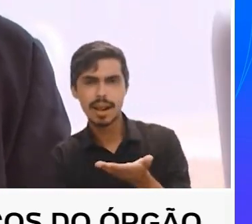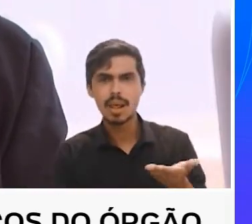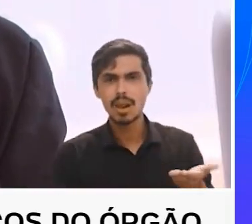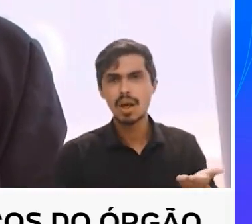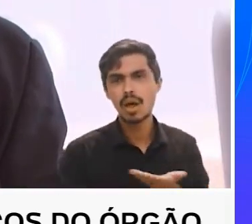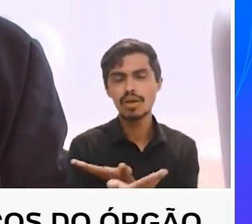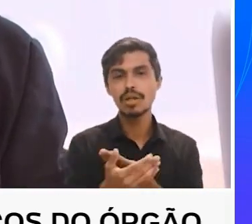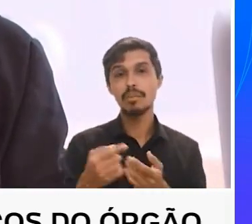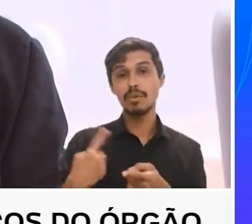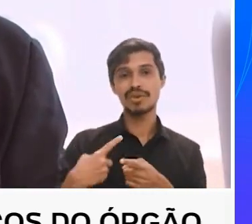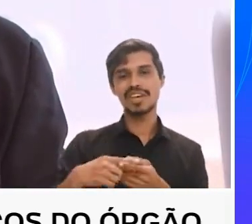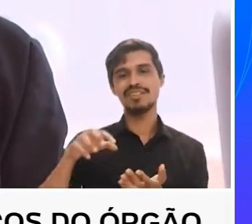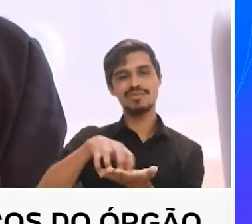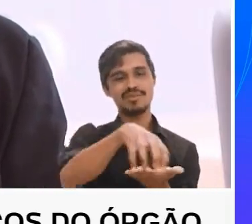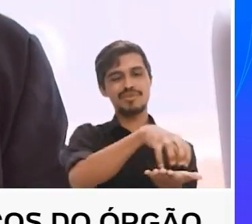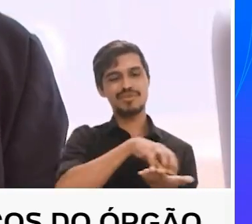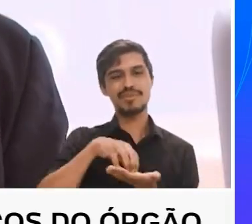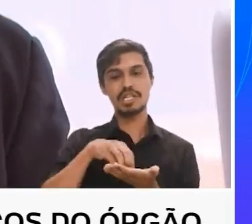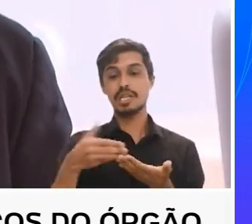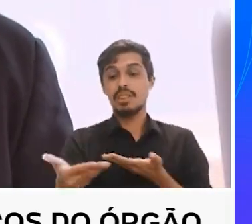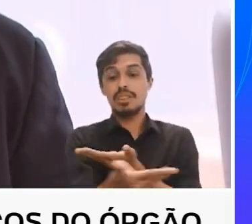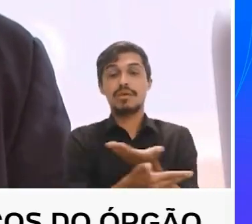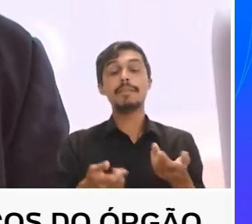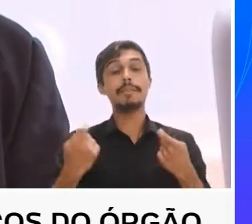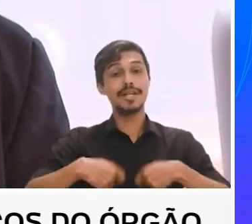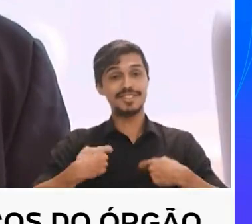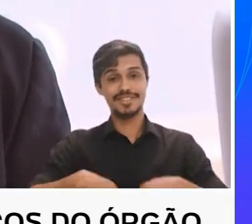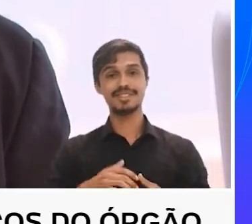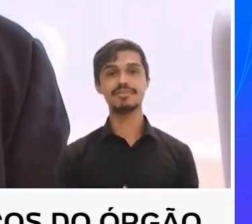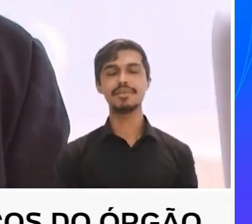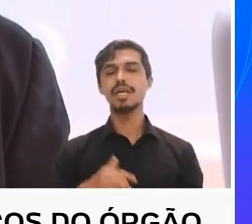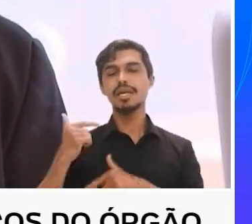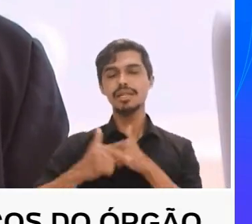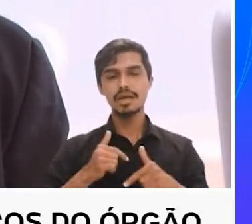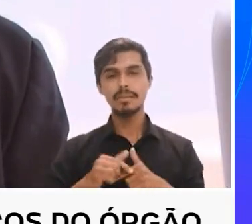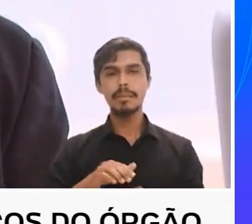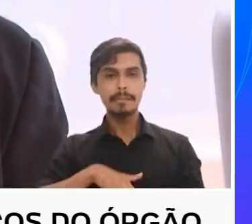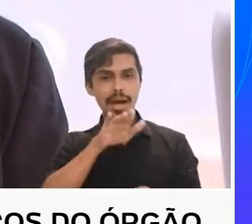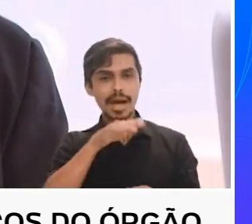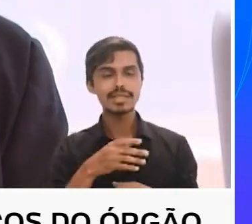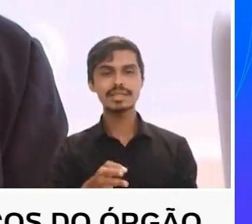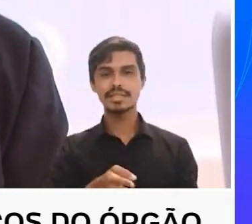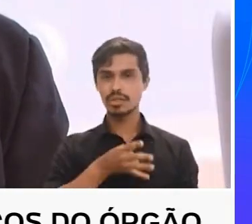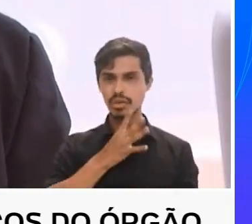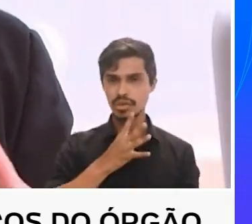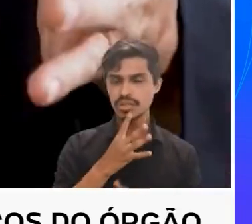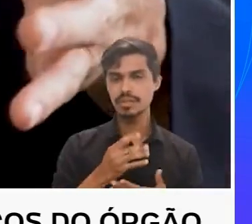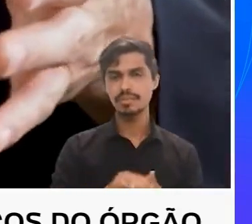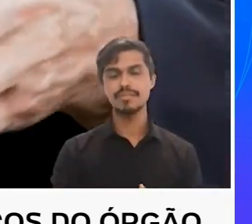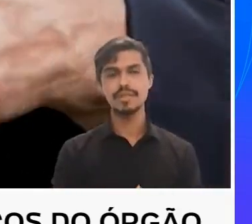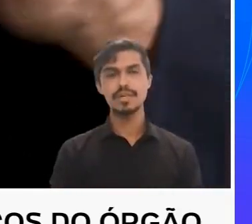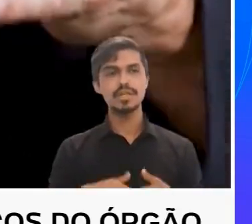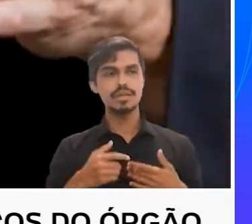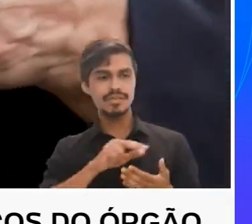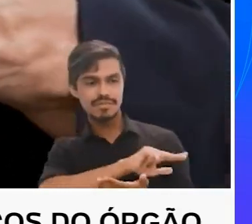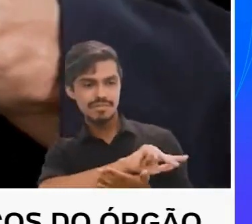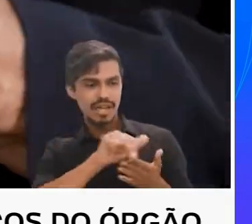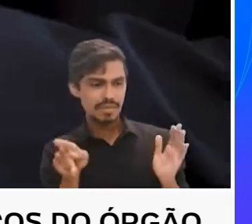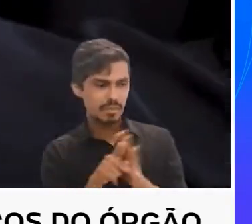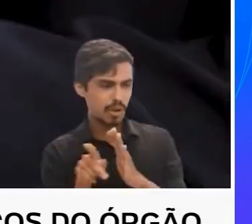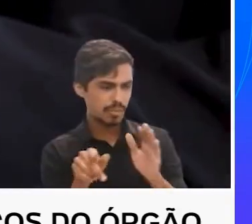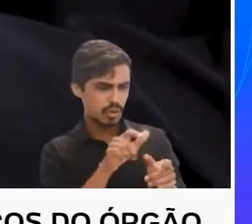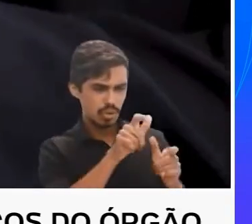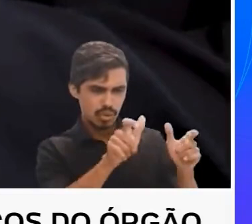Oriente. Nesse sentido, o economista citou trabalhos da China, o que deixou em alerta a pesquisadores que veem falta de